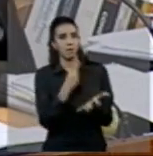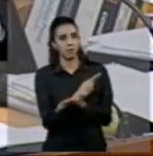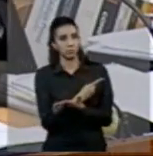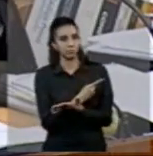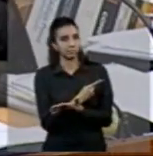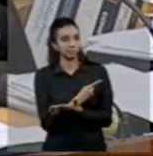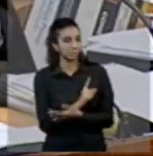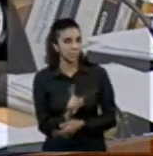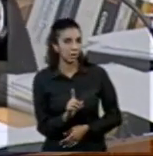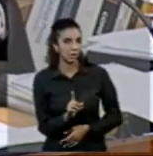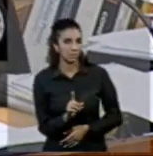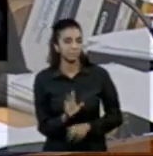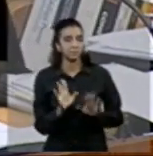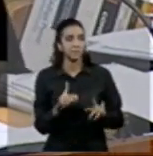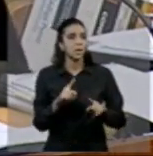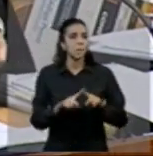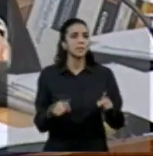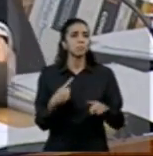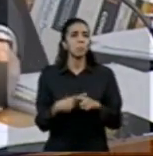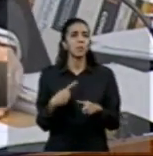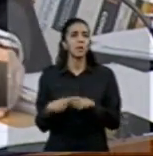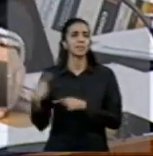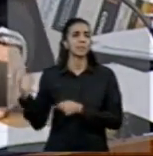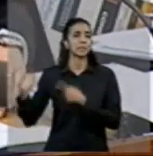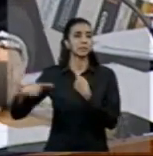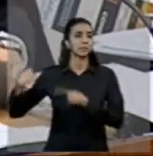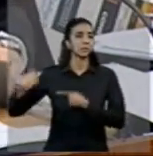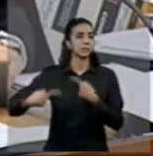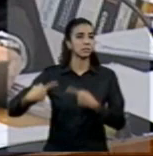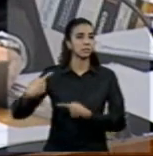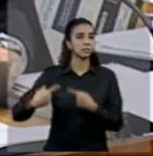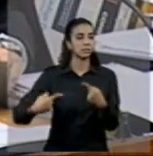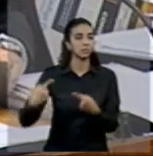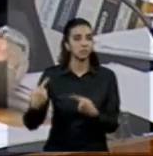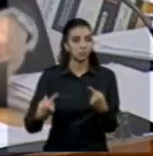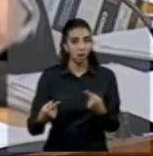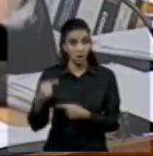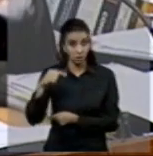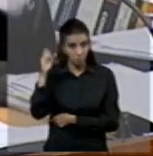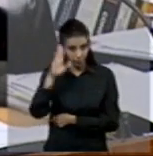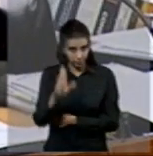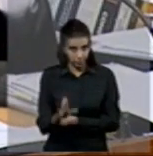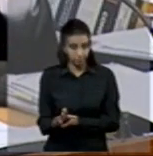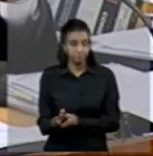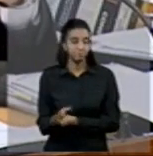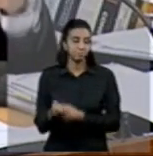que isso começou a surgir, essa discussão começou a surgir no Brasil?